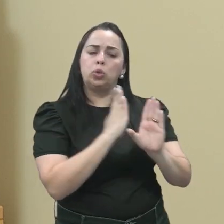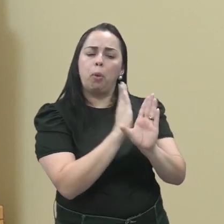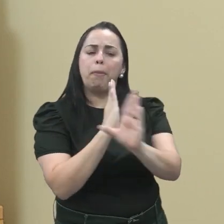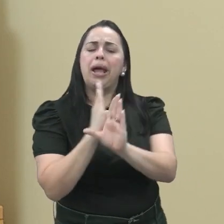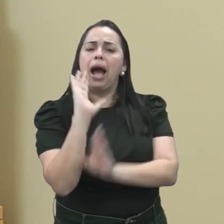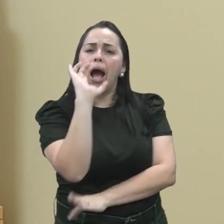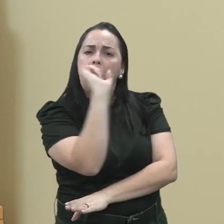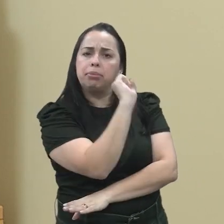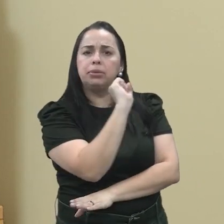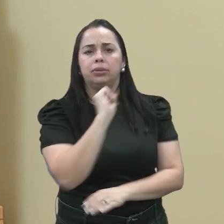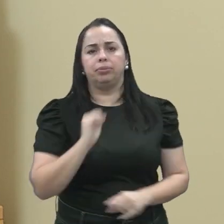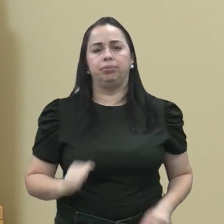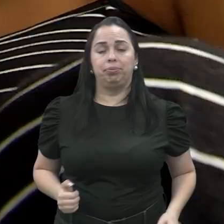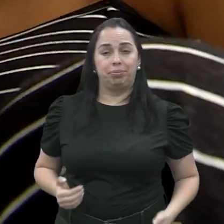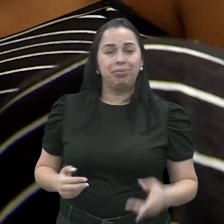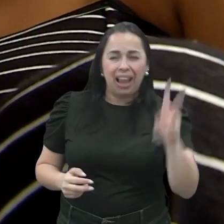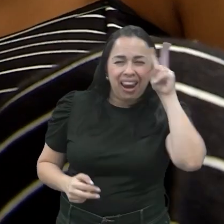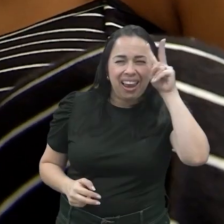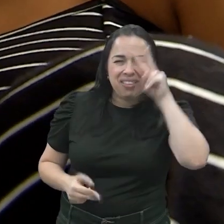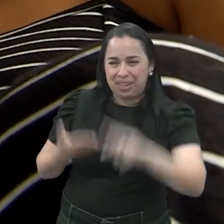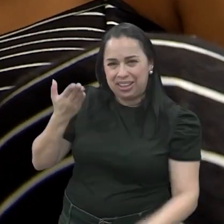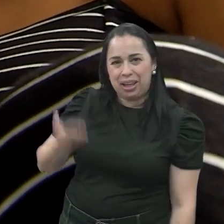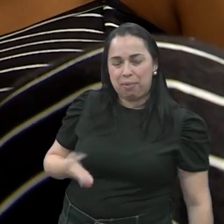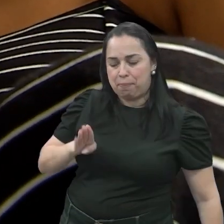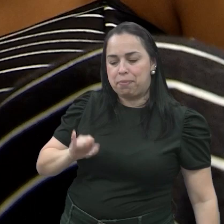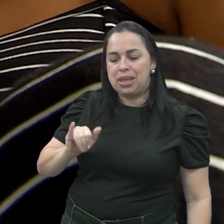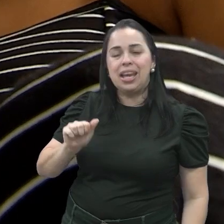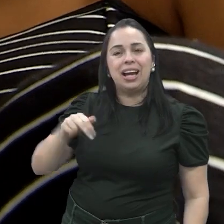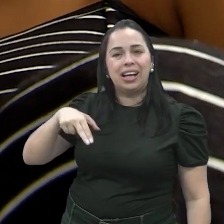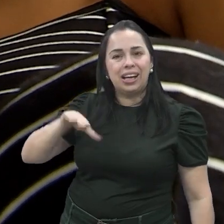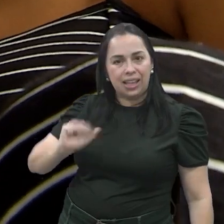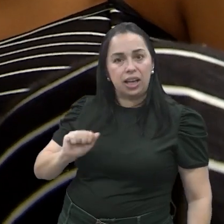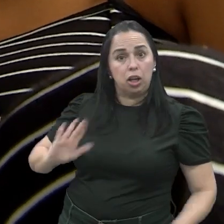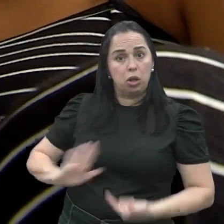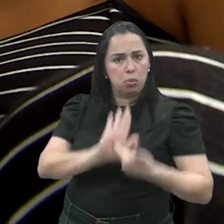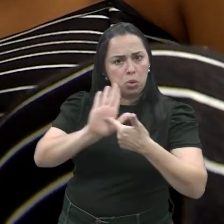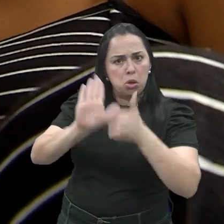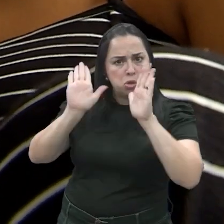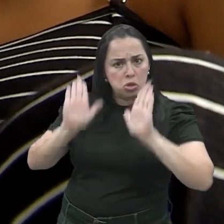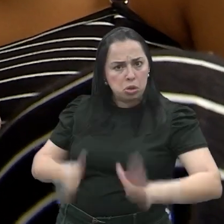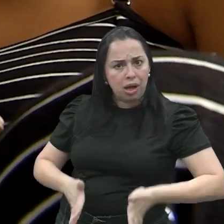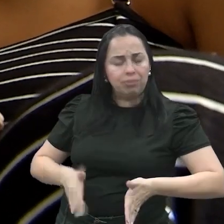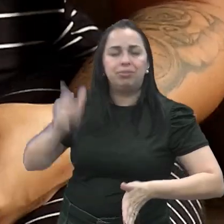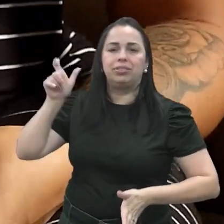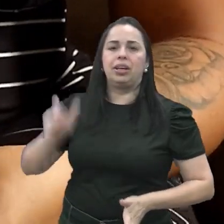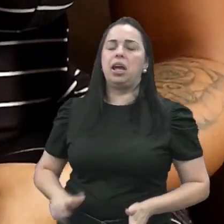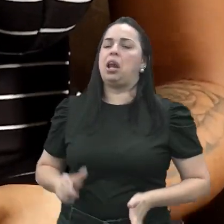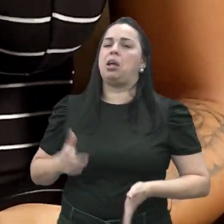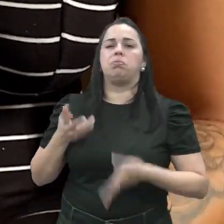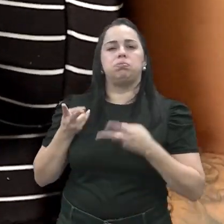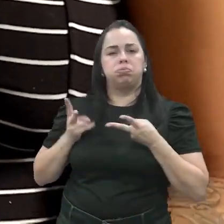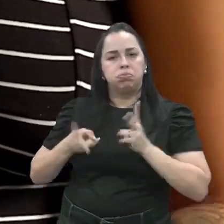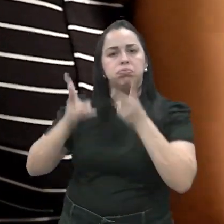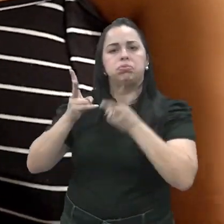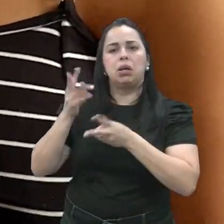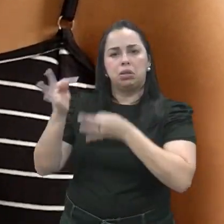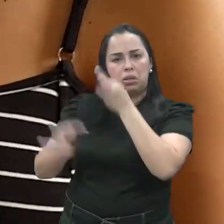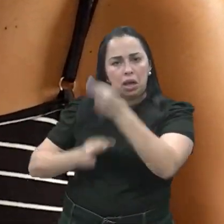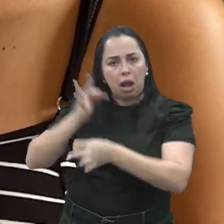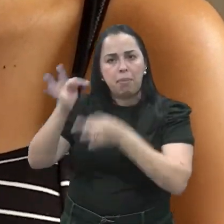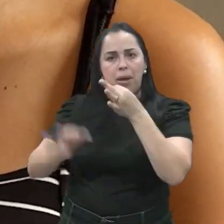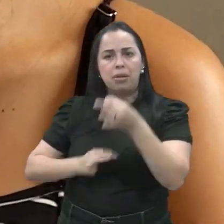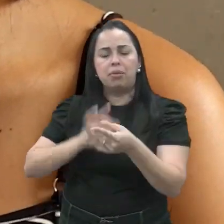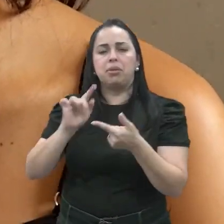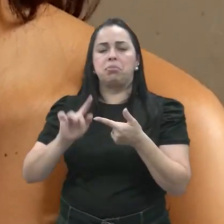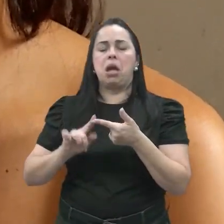numa fase bem inicial. E lembra da Bianca que mostramos no começo desta reportagem? Ela segue no tratamento contra a